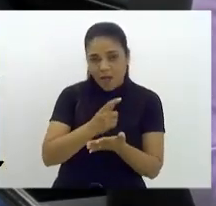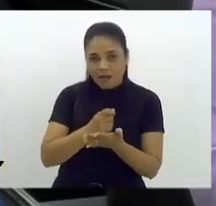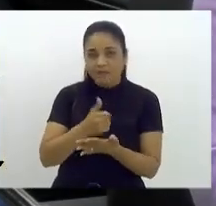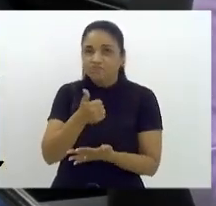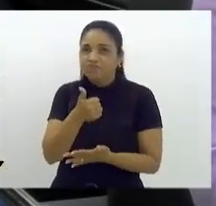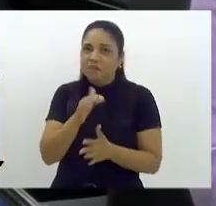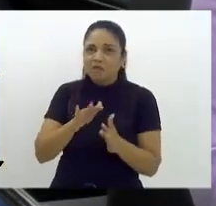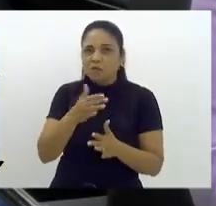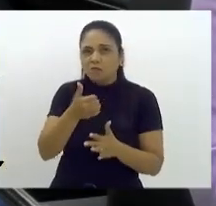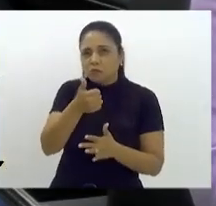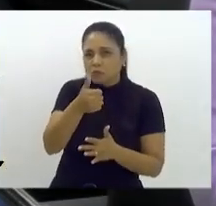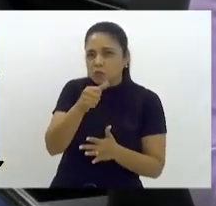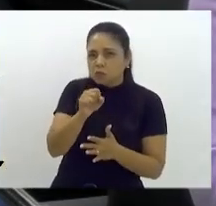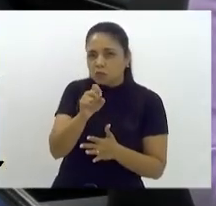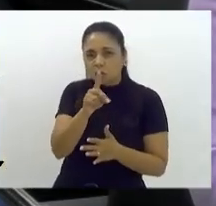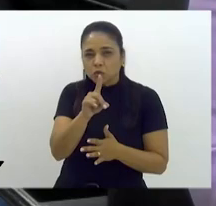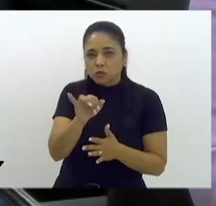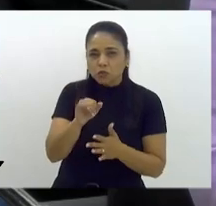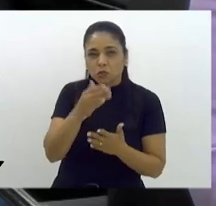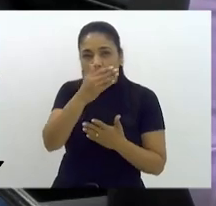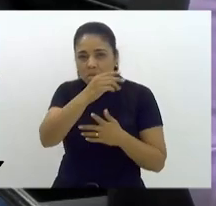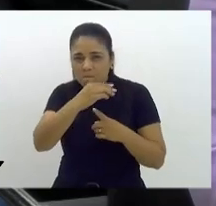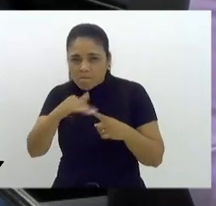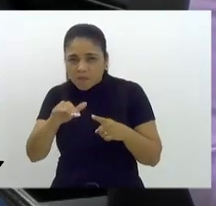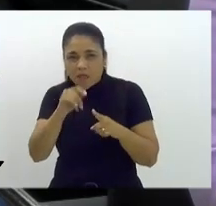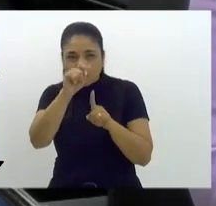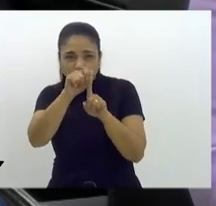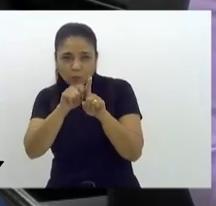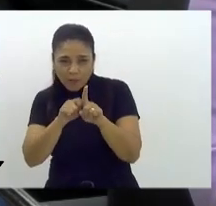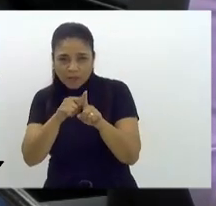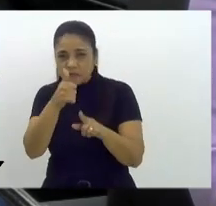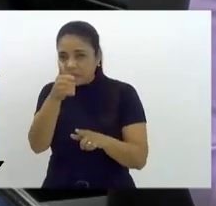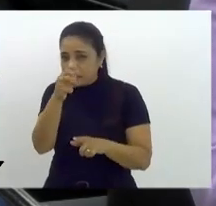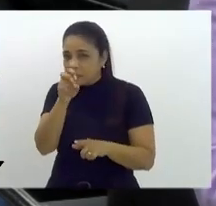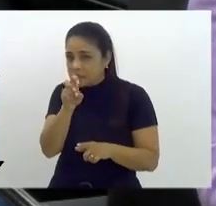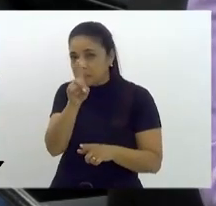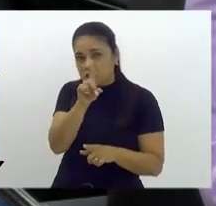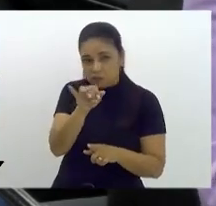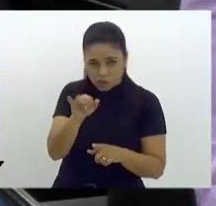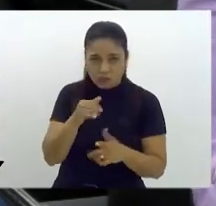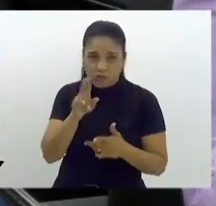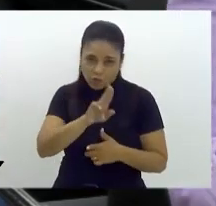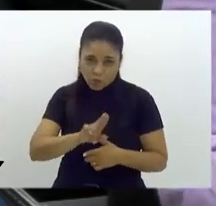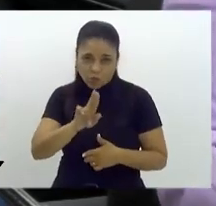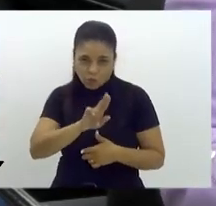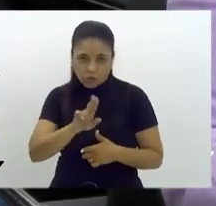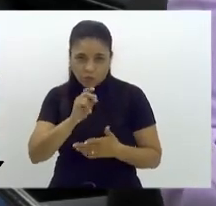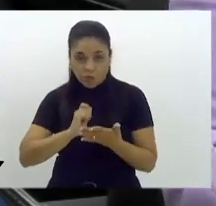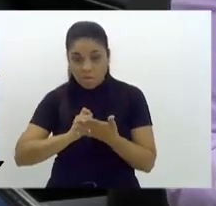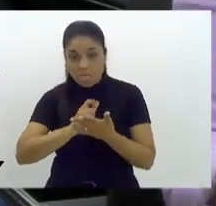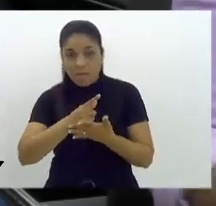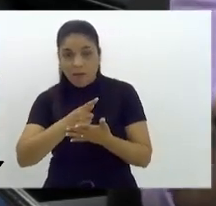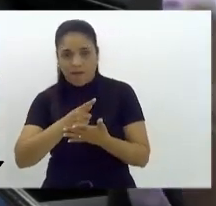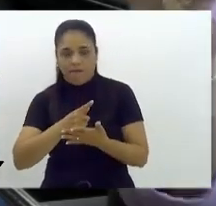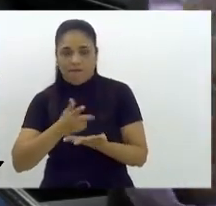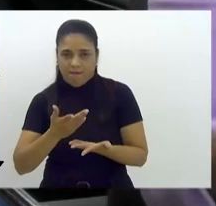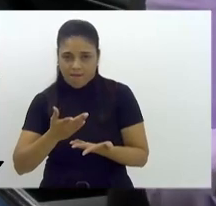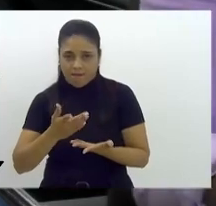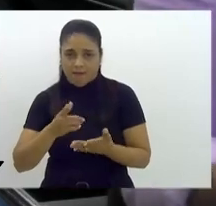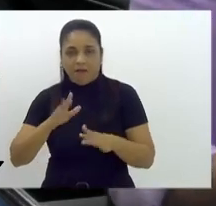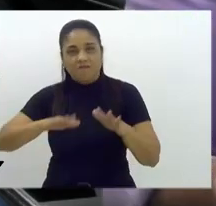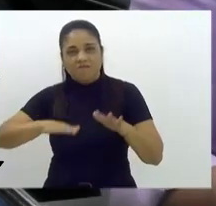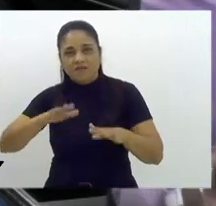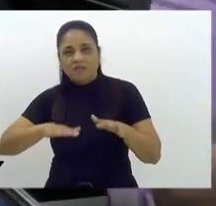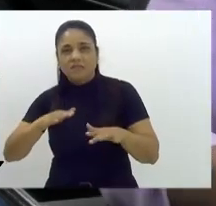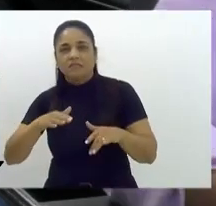ou seja cerca de metade do mês então a maioria das pessoas ao invés de ter no 18º dia o